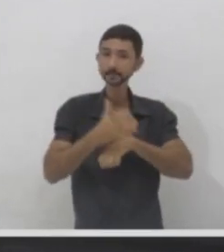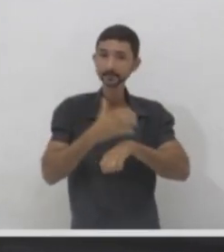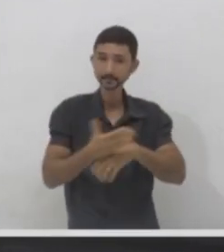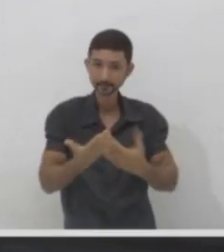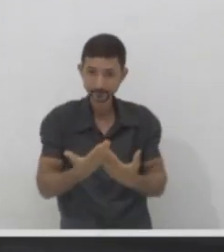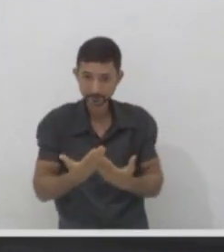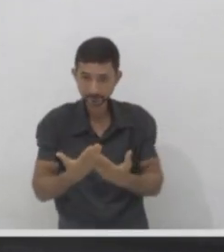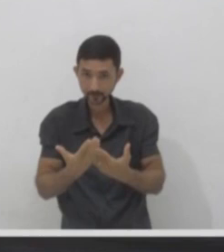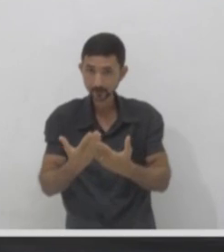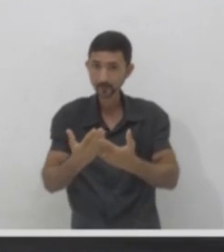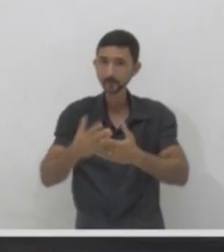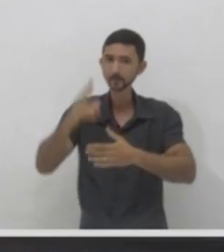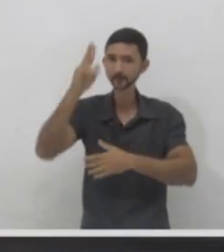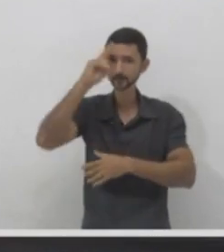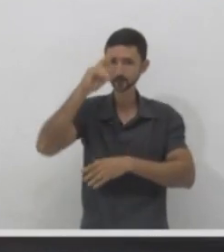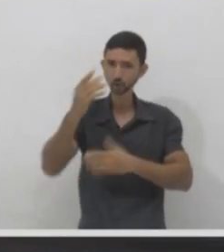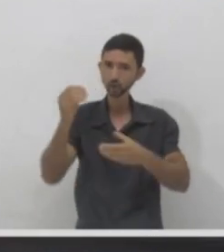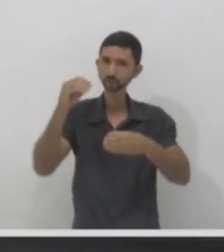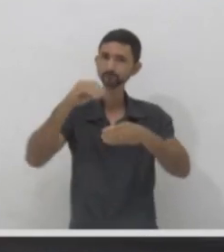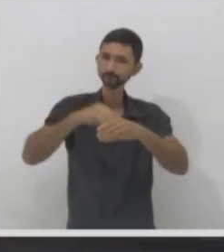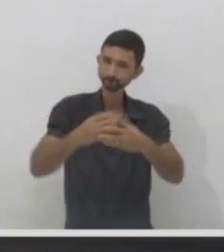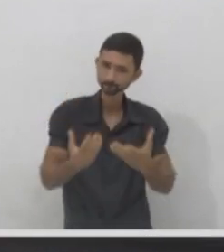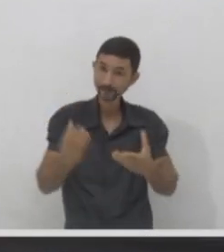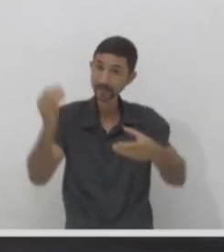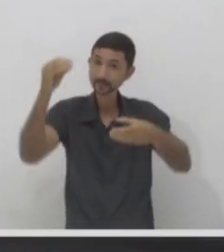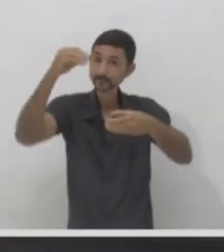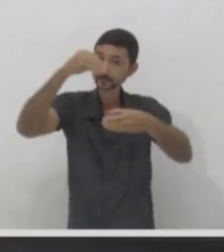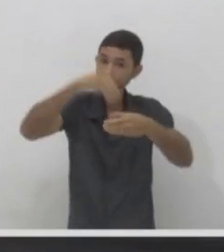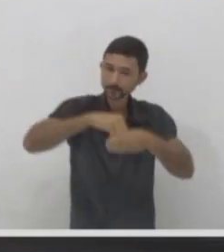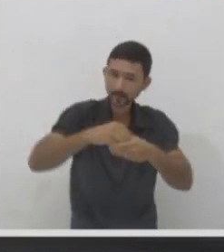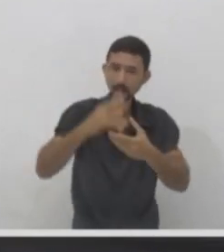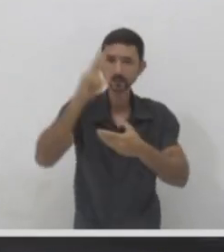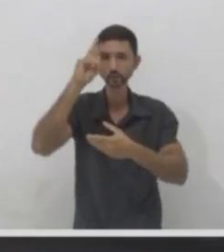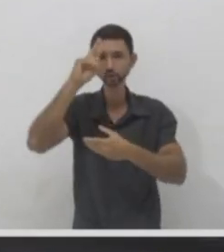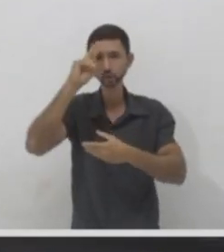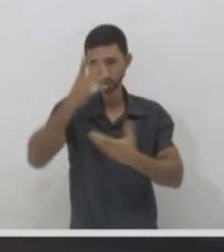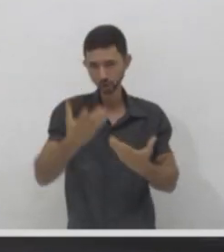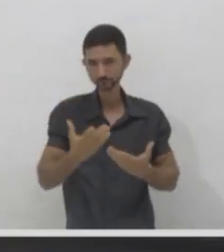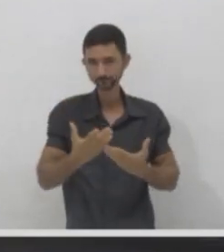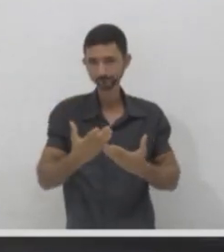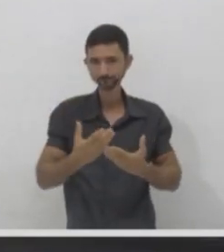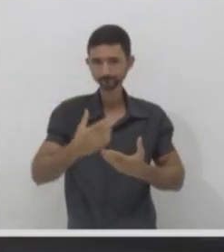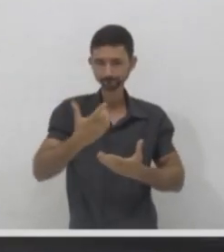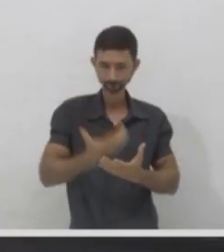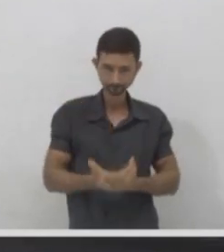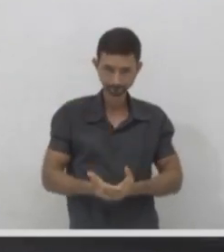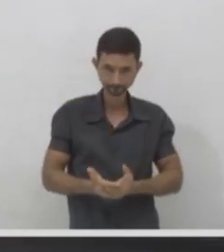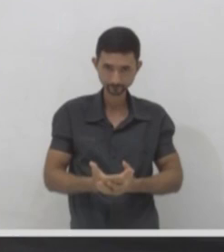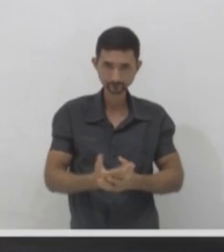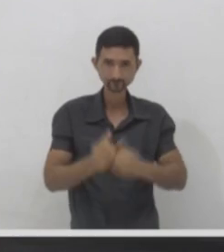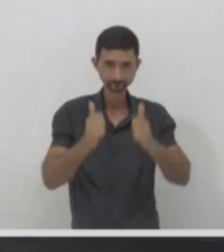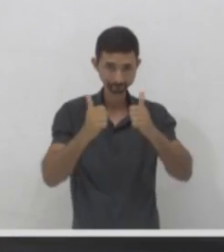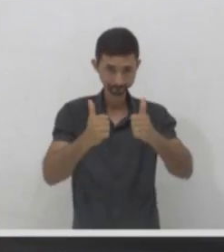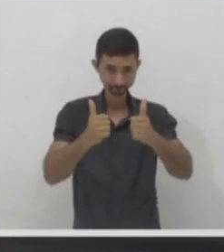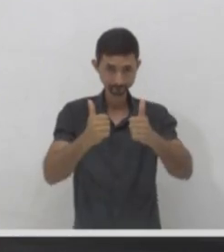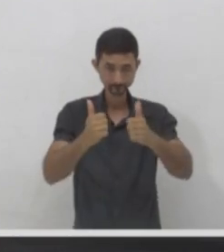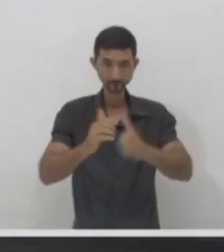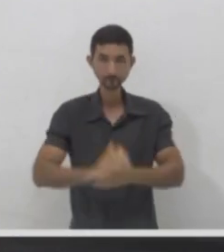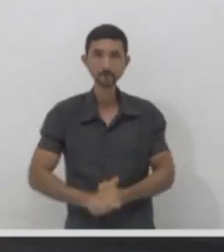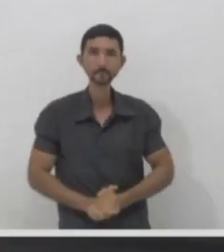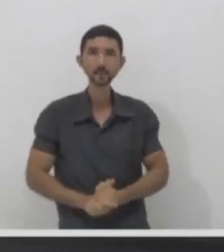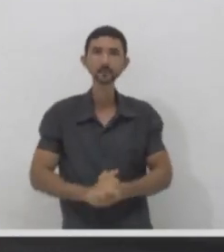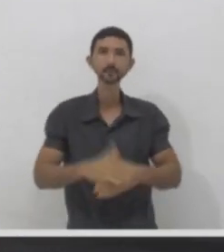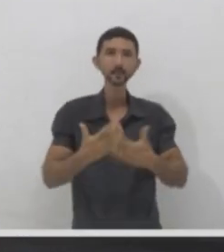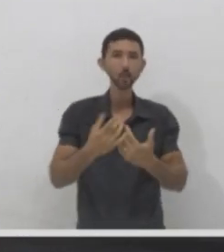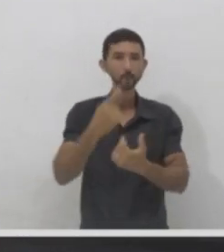além de contar a história, ele faz parte da história como um personagem. Tudo bem até aí? Vamos